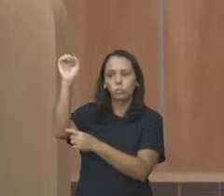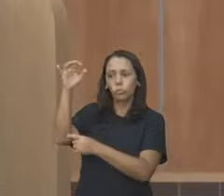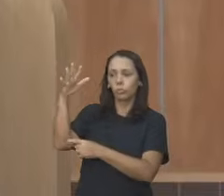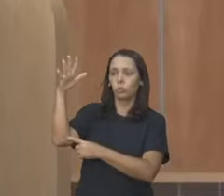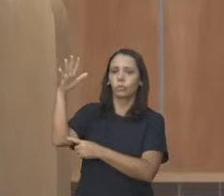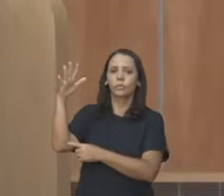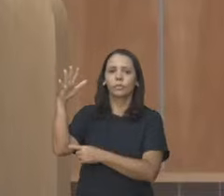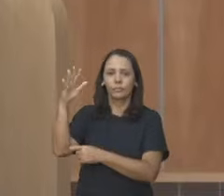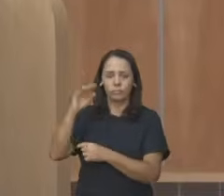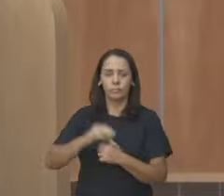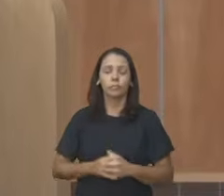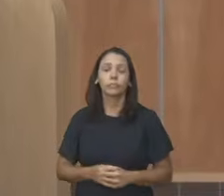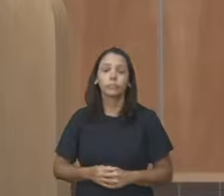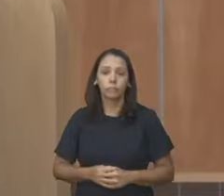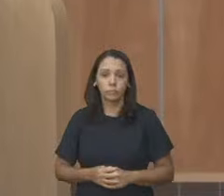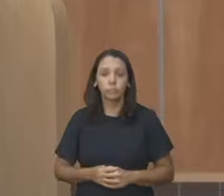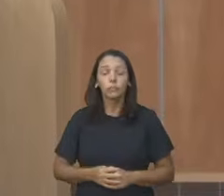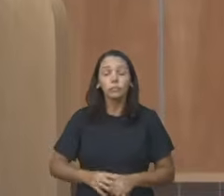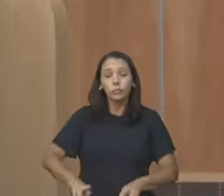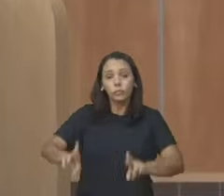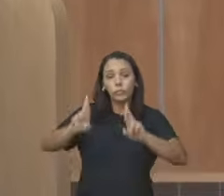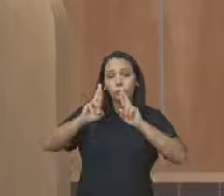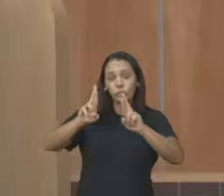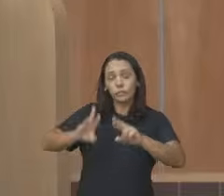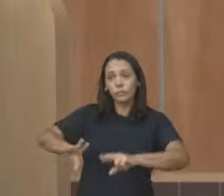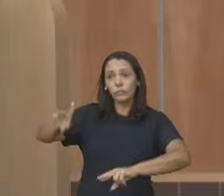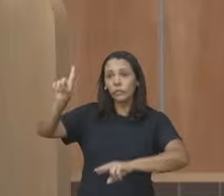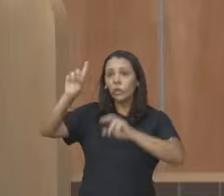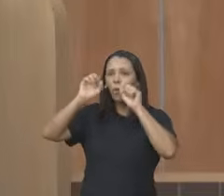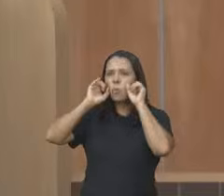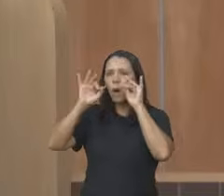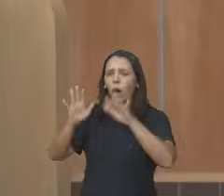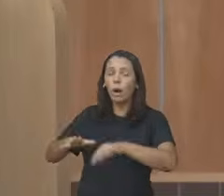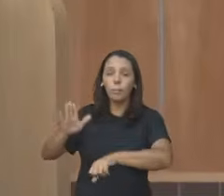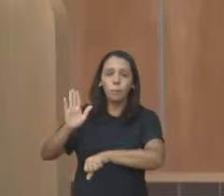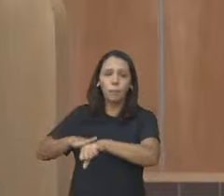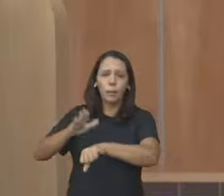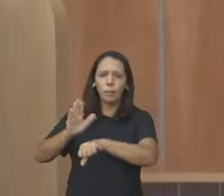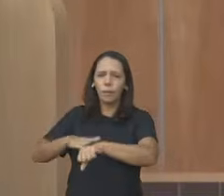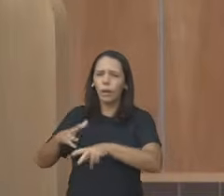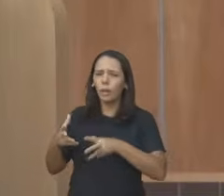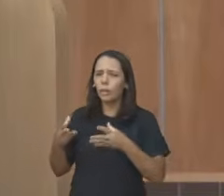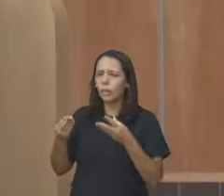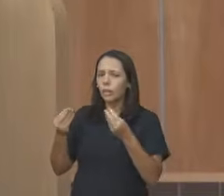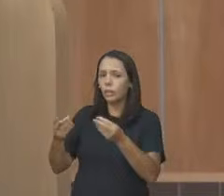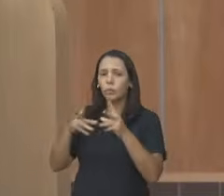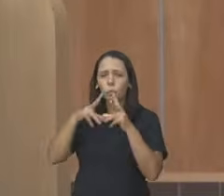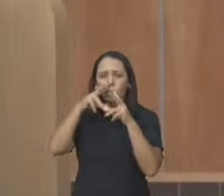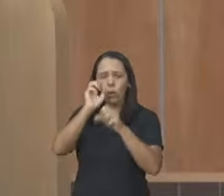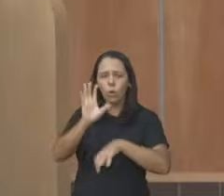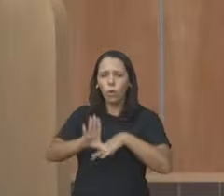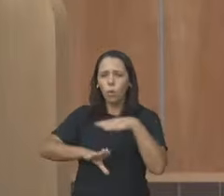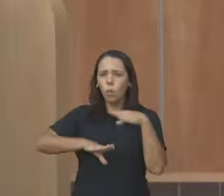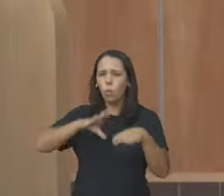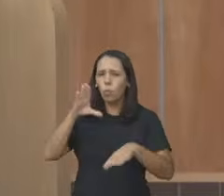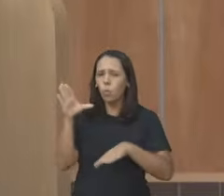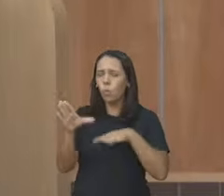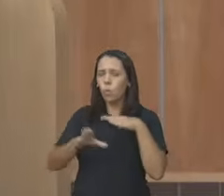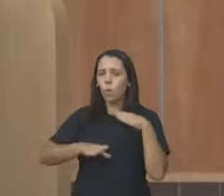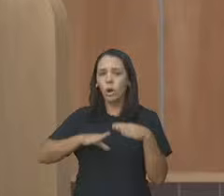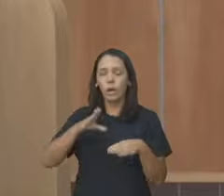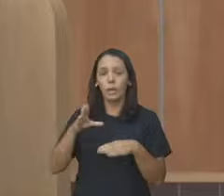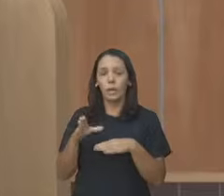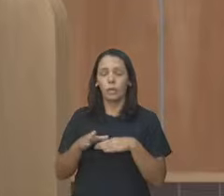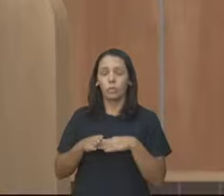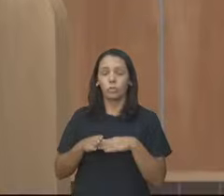estão presentes. Então, que Deus possa abençoar muito vocês, dar muita força, dar muita coragem, muita